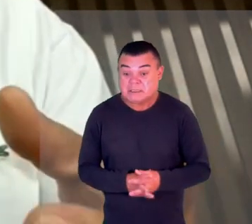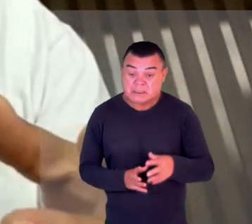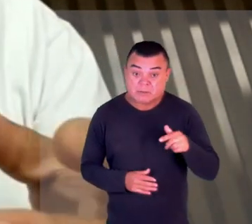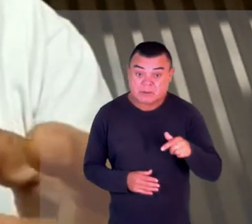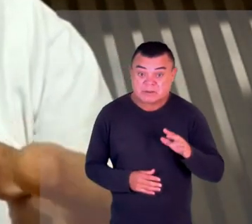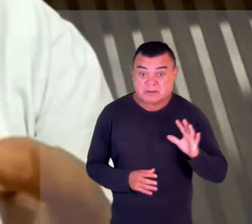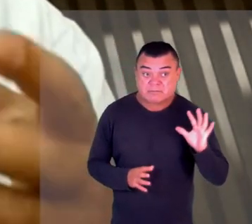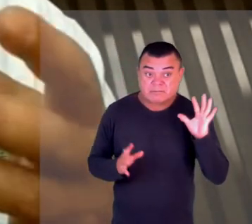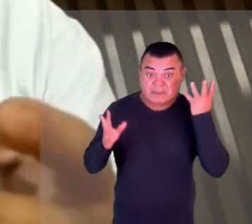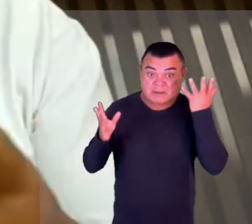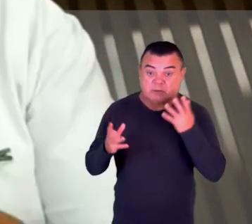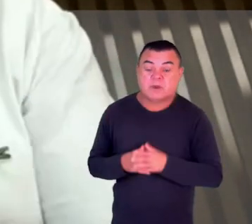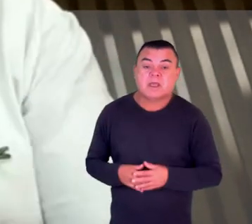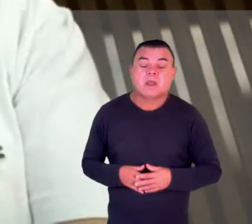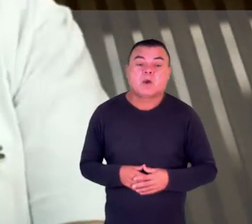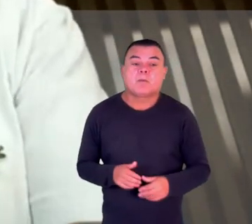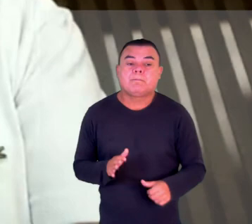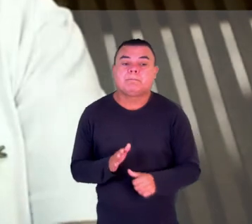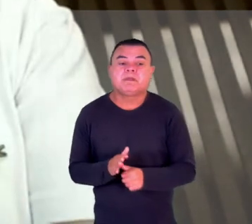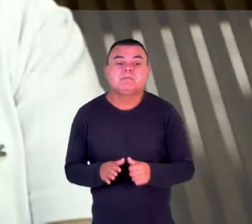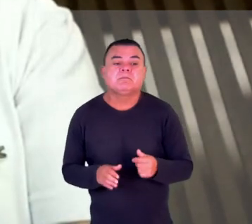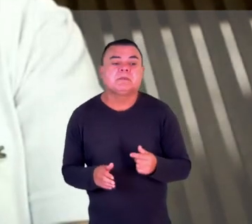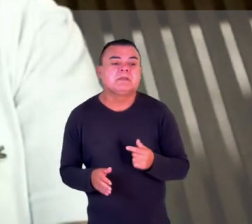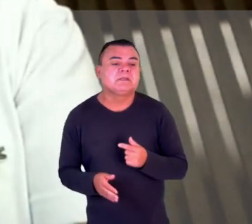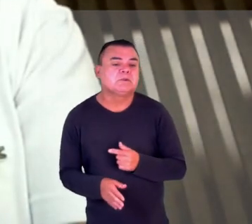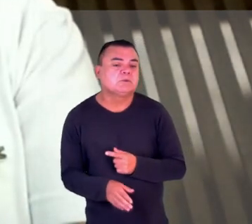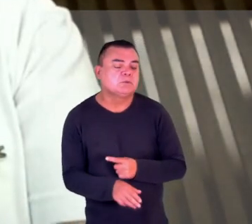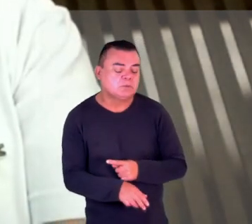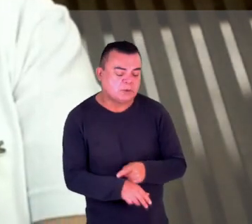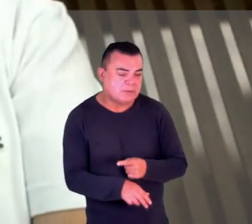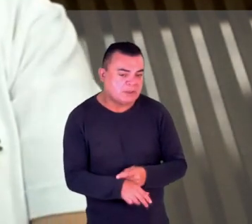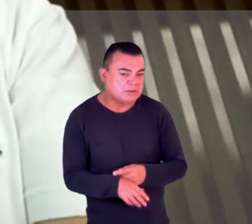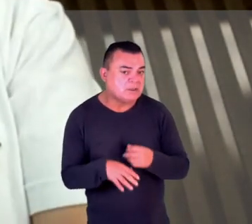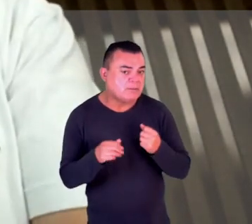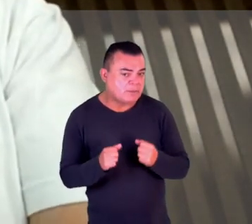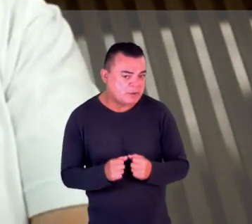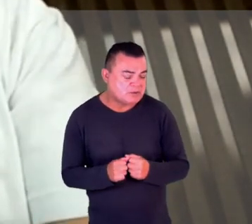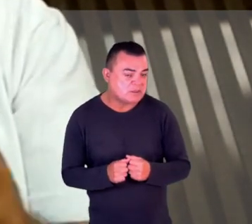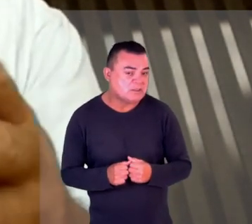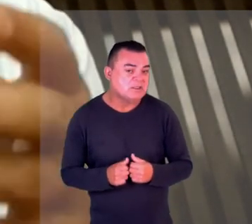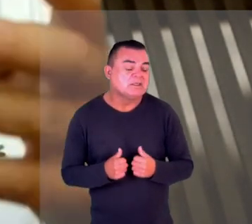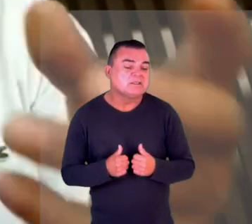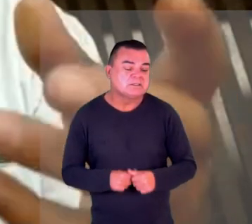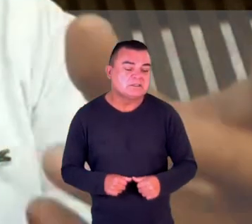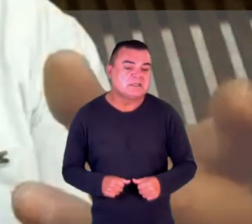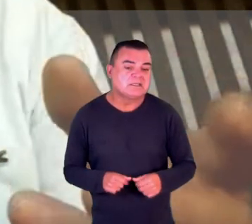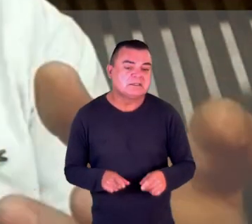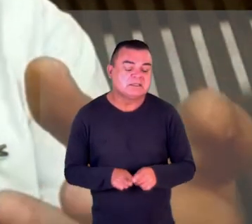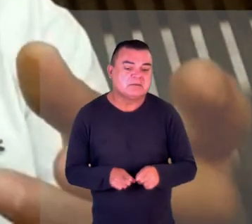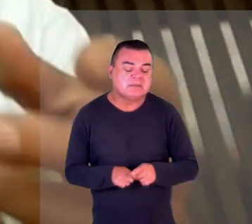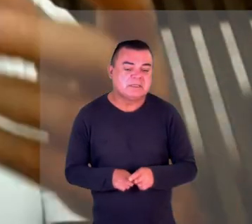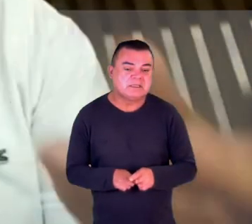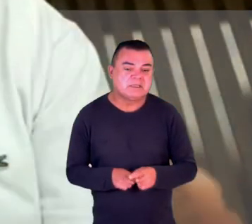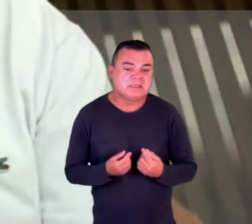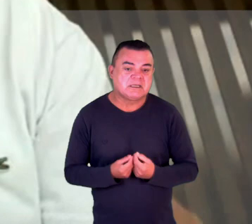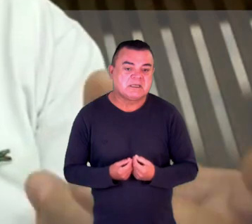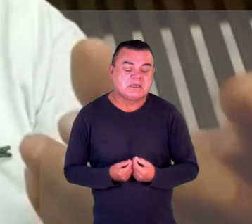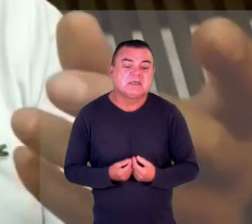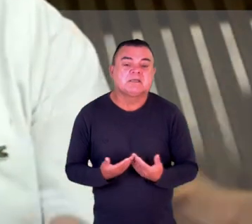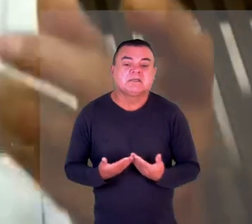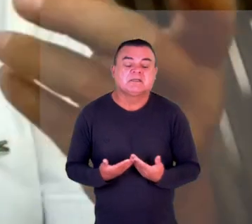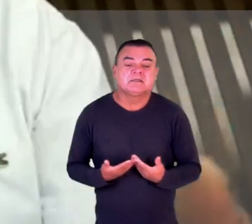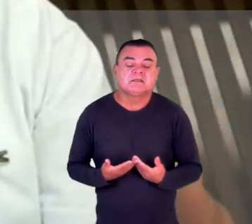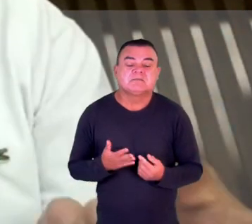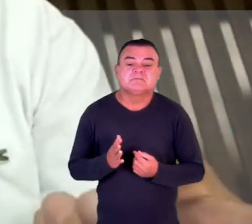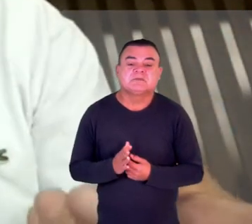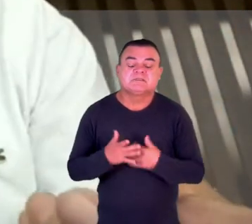momento mas que esse primeiro momento eh possa ficar também a impressão dessa população que não come